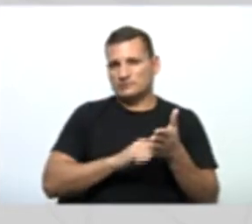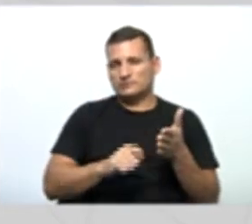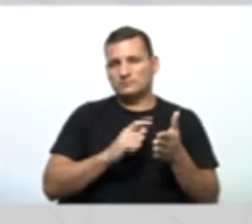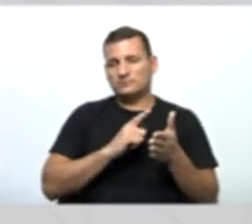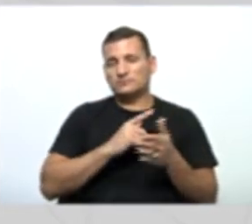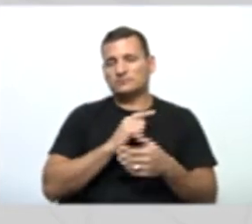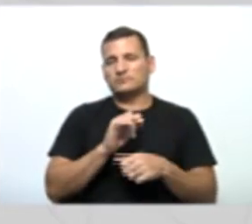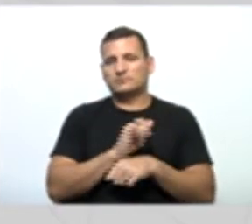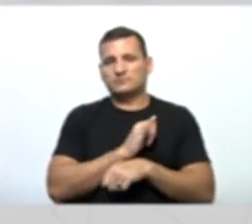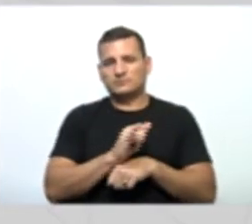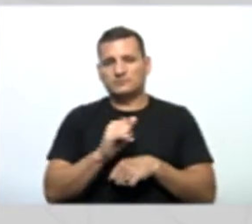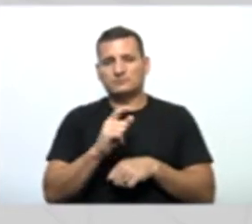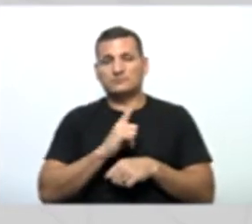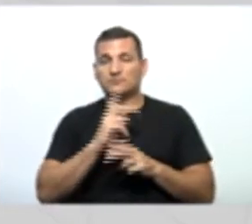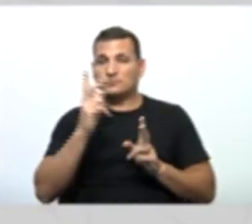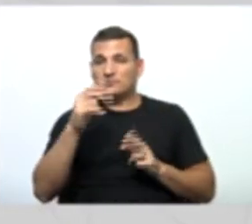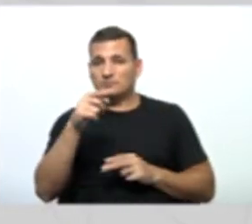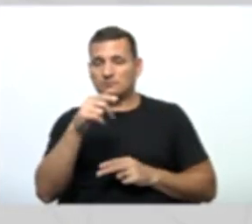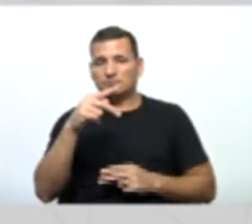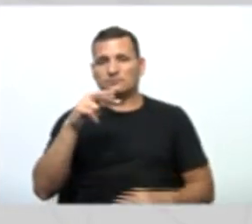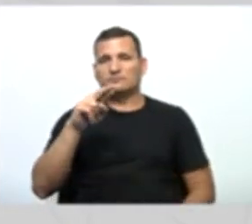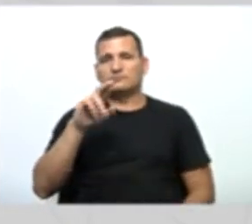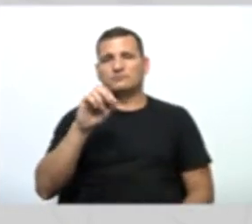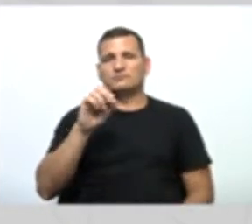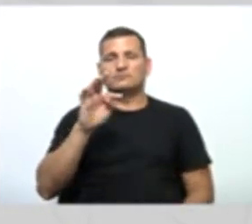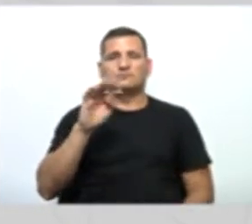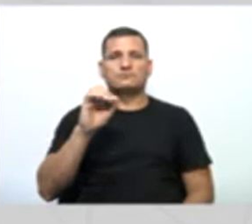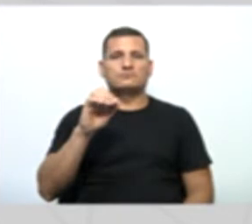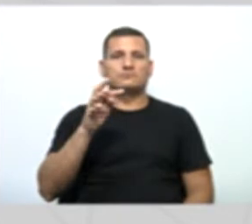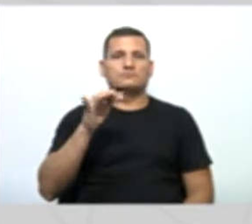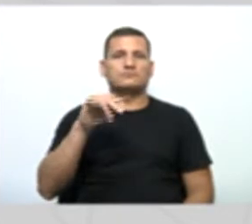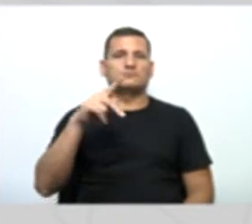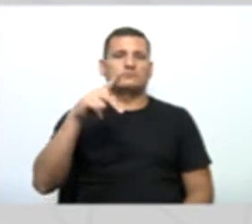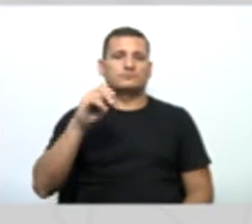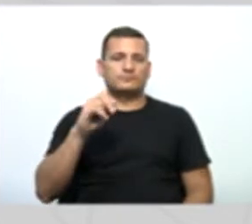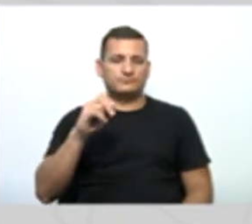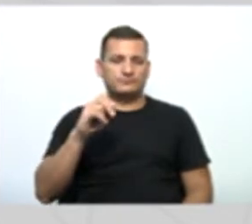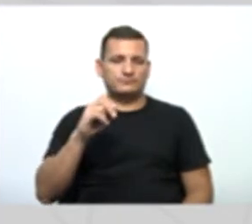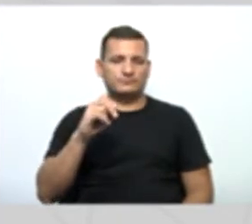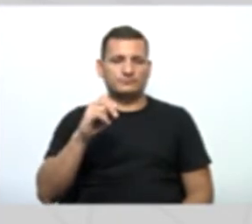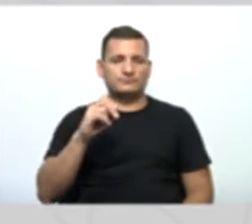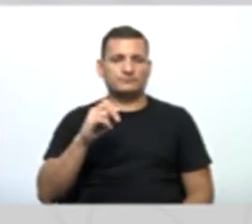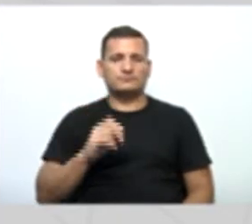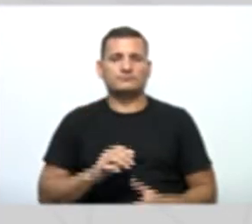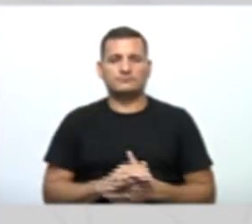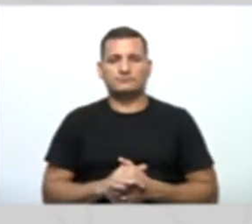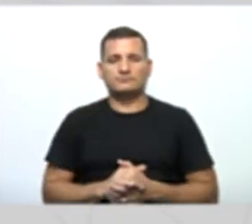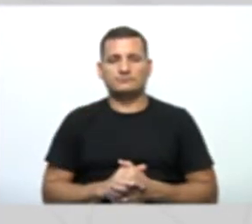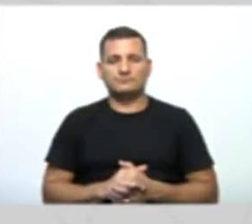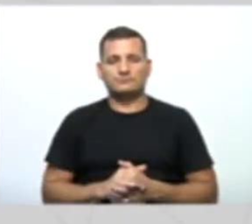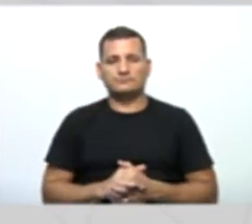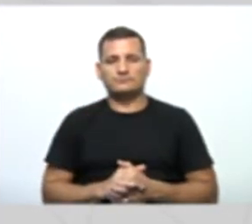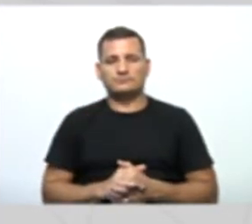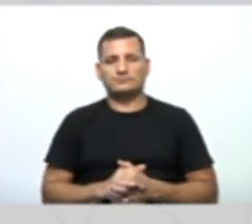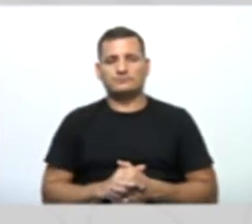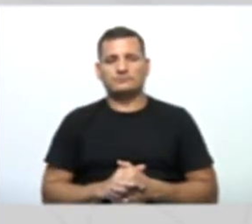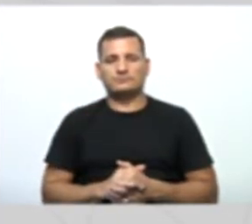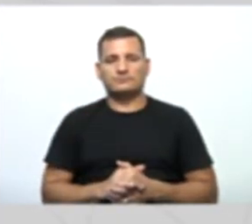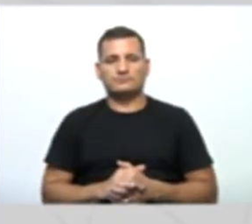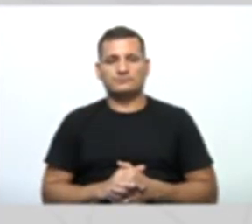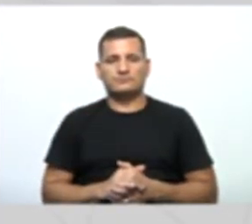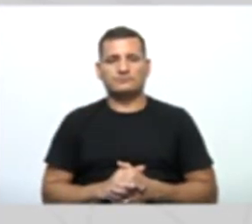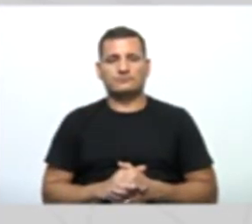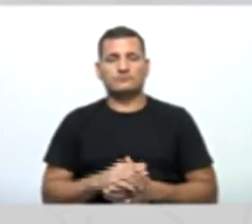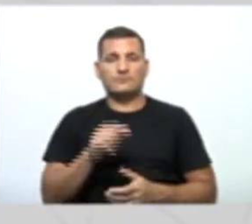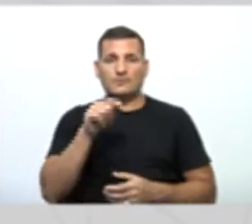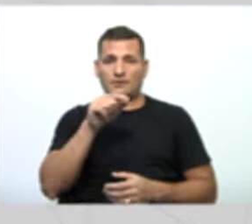técnica dessa daqui, ó, a prototipagem, para ajudar a fazer esse análise, né? Fazer essa análise.